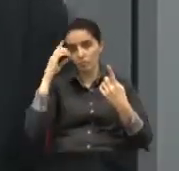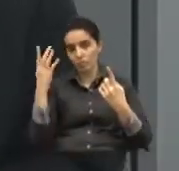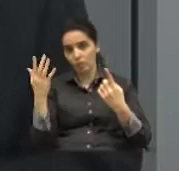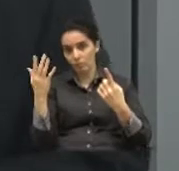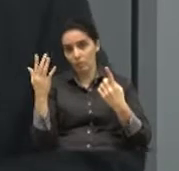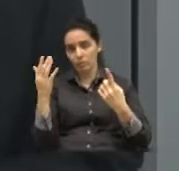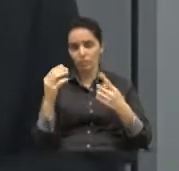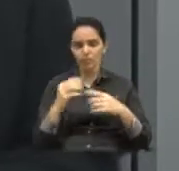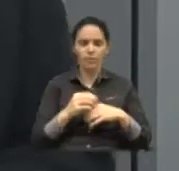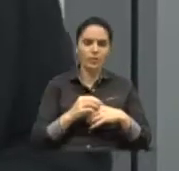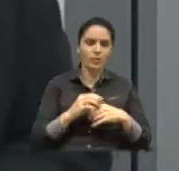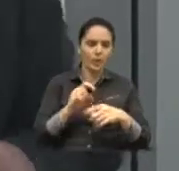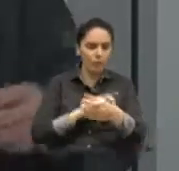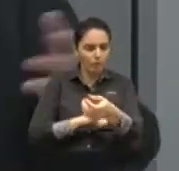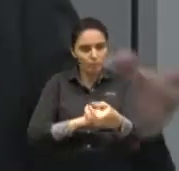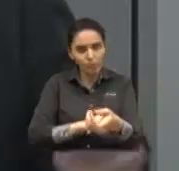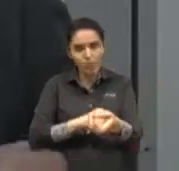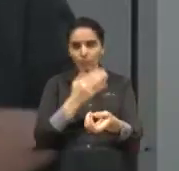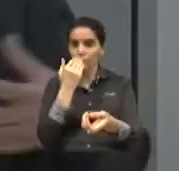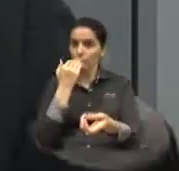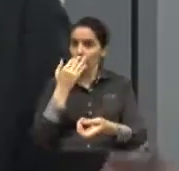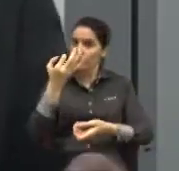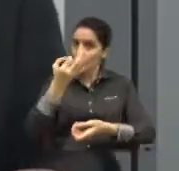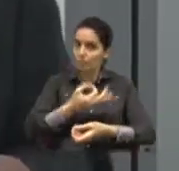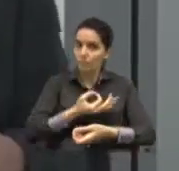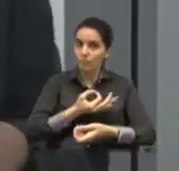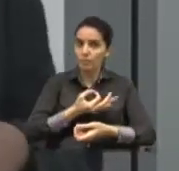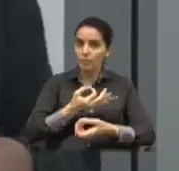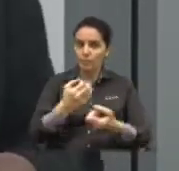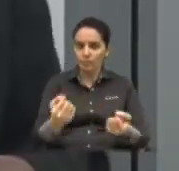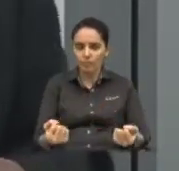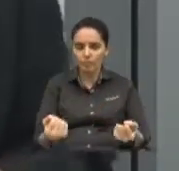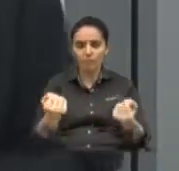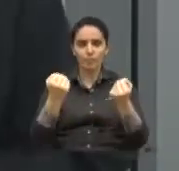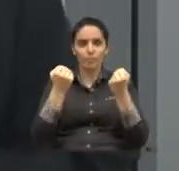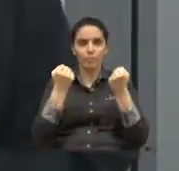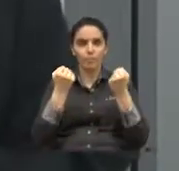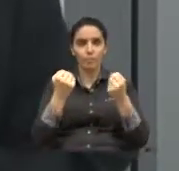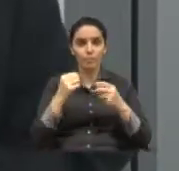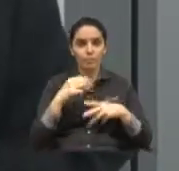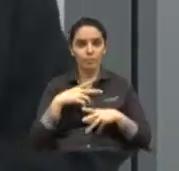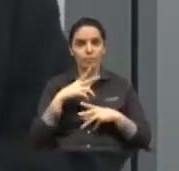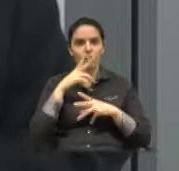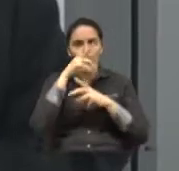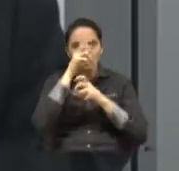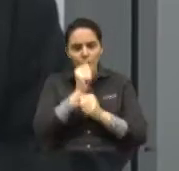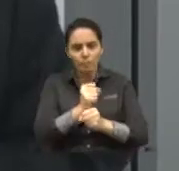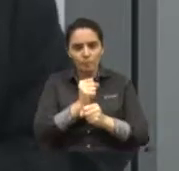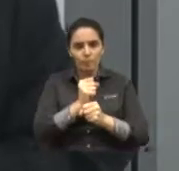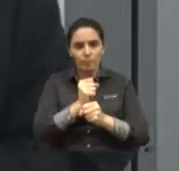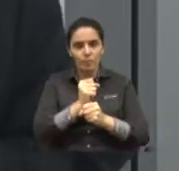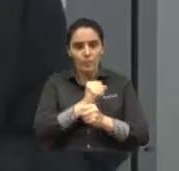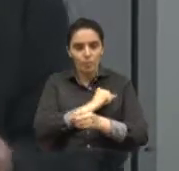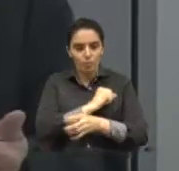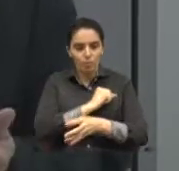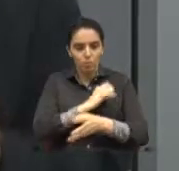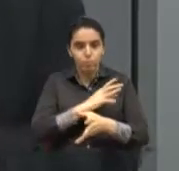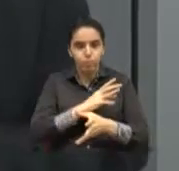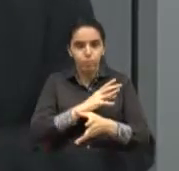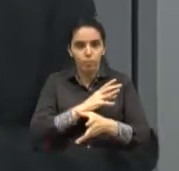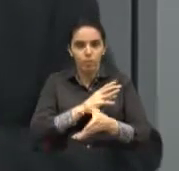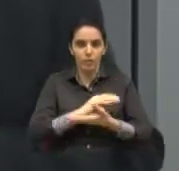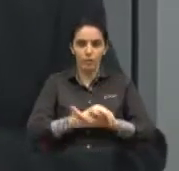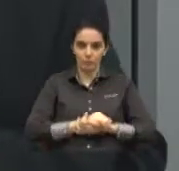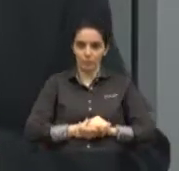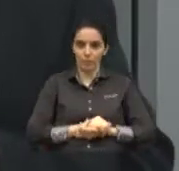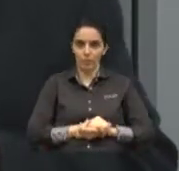mais estressado, o senhor não comeu de forma adequada, o senhor vai fazer um esforço, o senhor tem uma parada cardiorrespiratória, né? Ou, quando